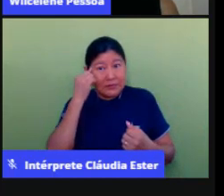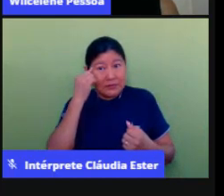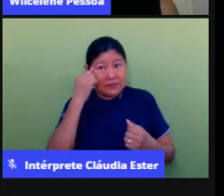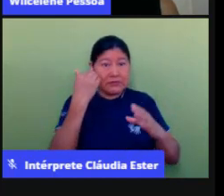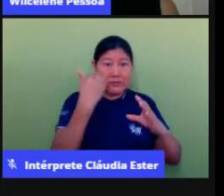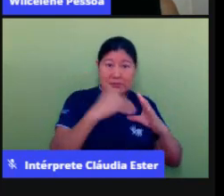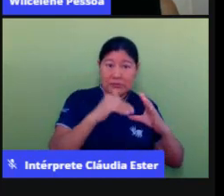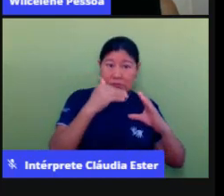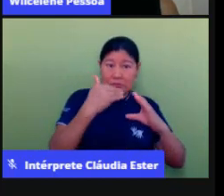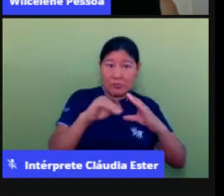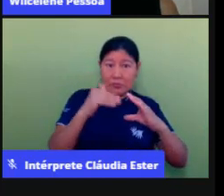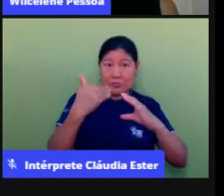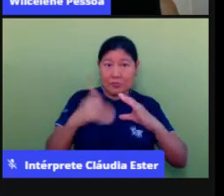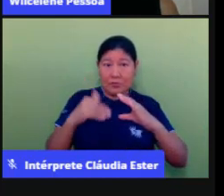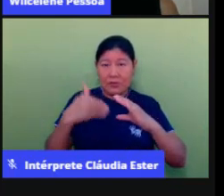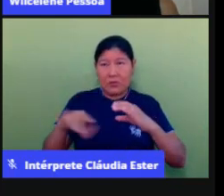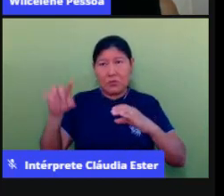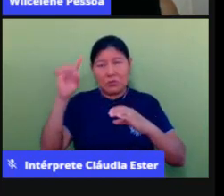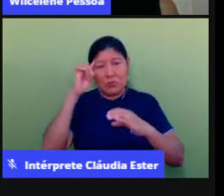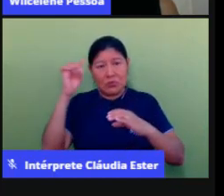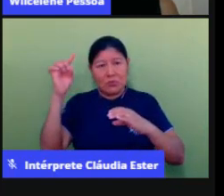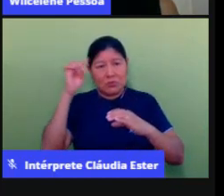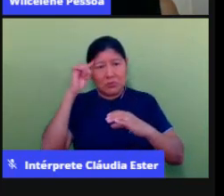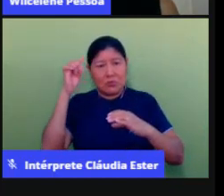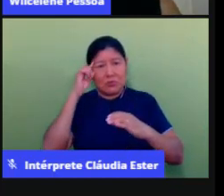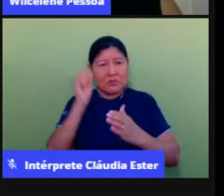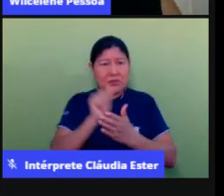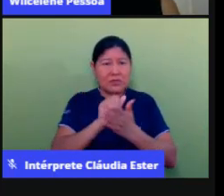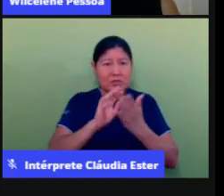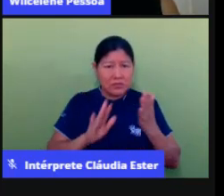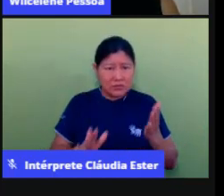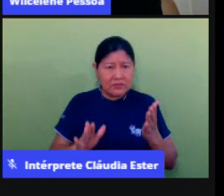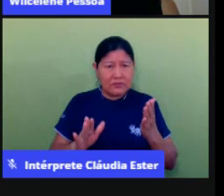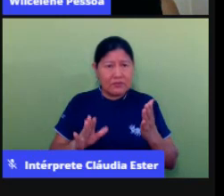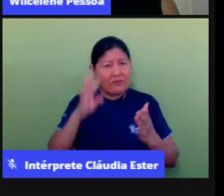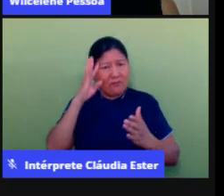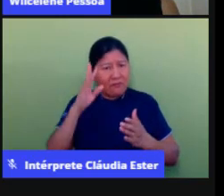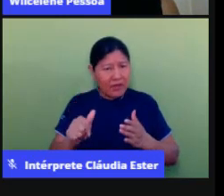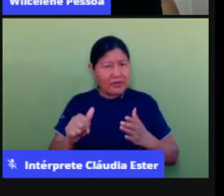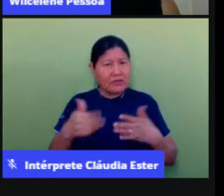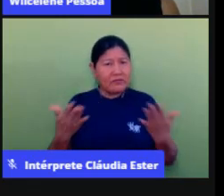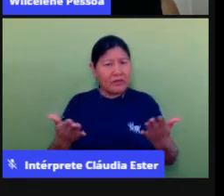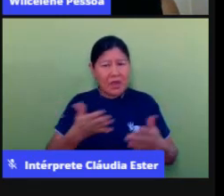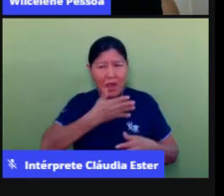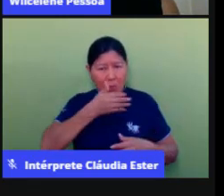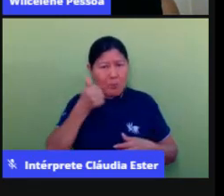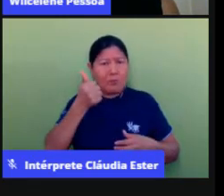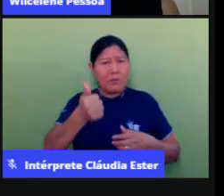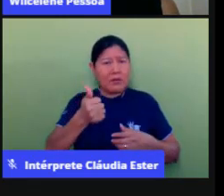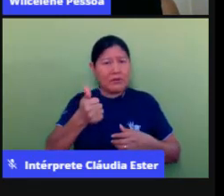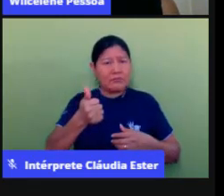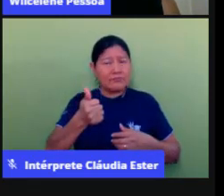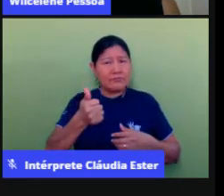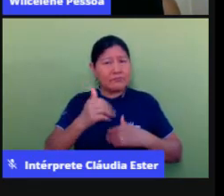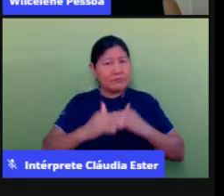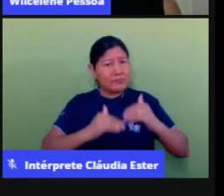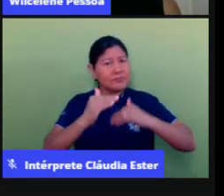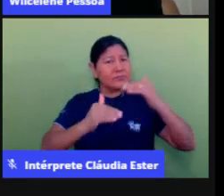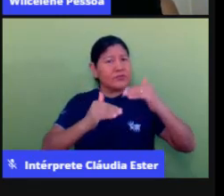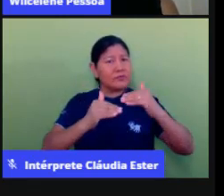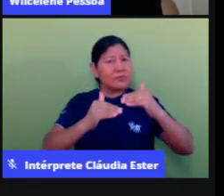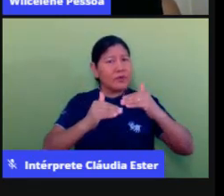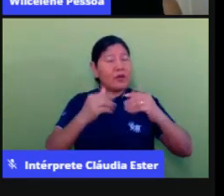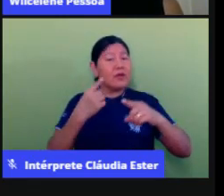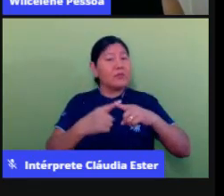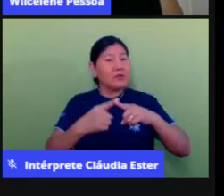mandar atividades diárias, um monte de atividades diárias para essa criança é o melhor, né, para esse desenvolvimento? Porque a gente está pensando